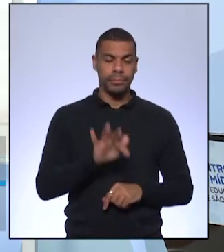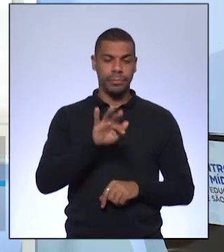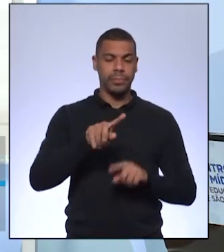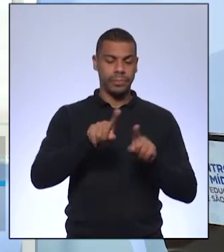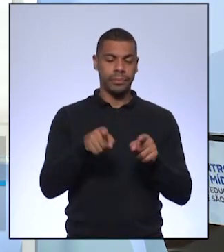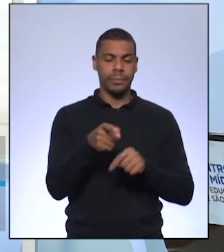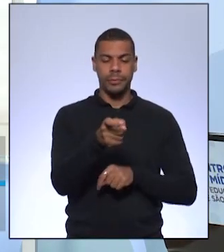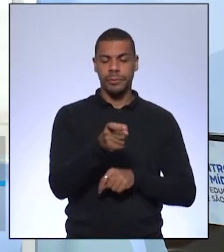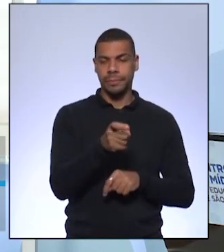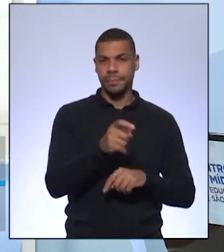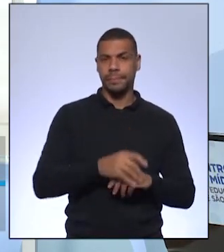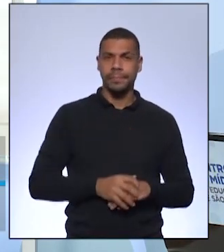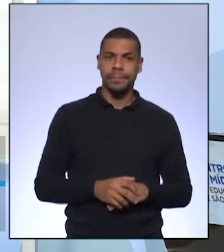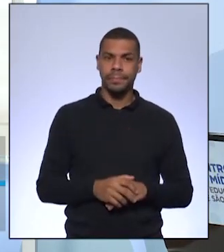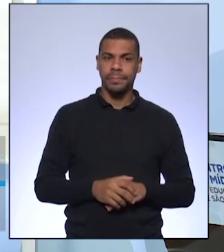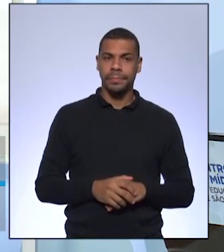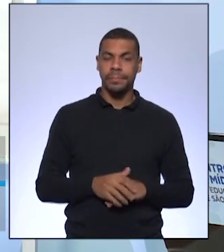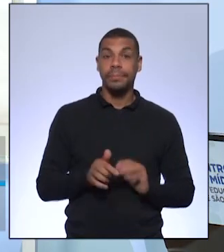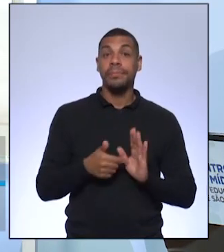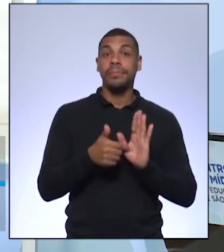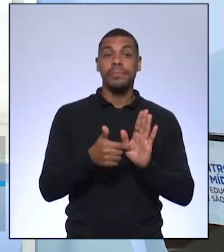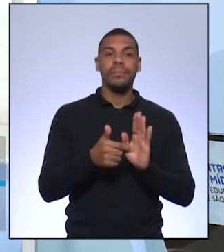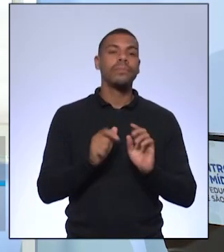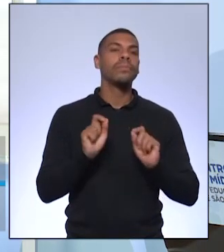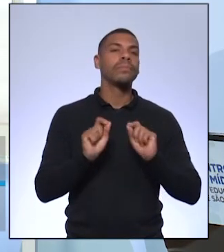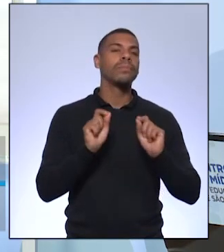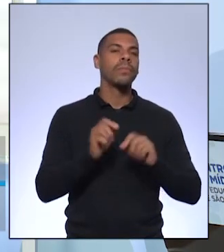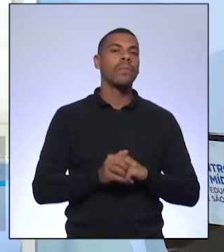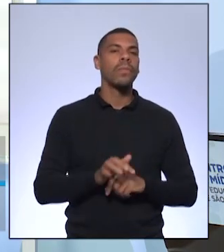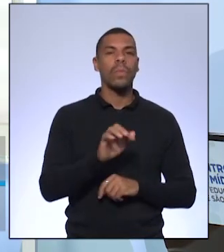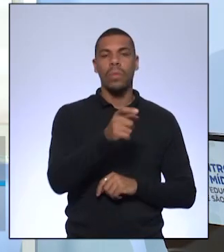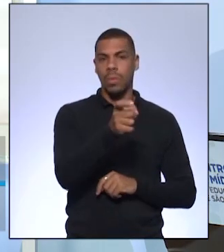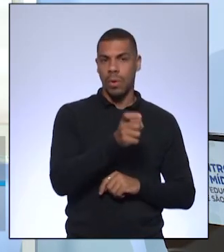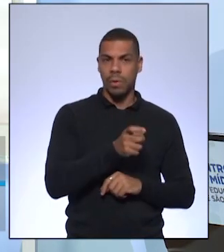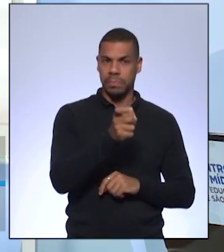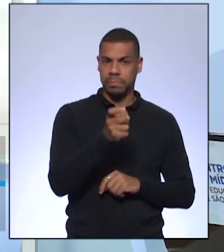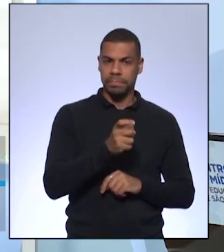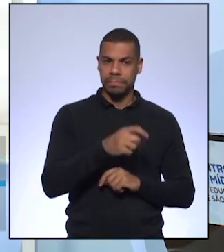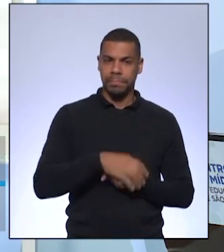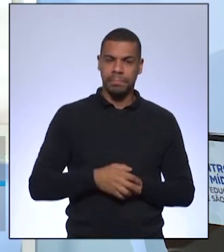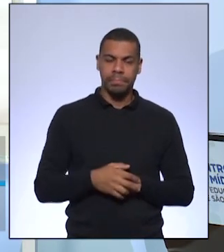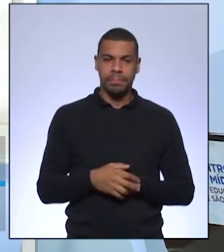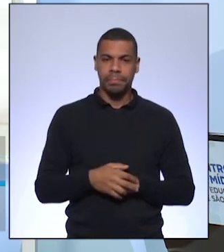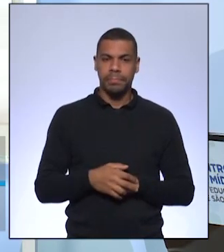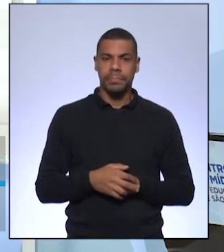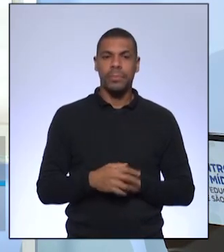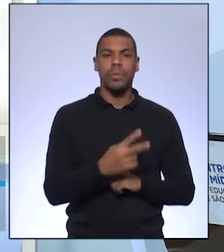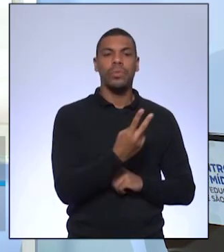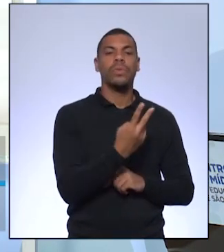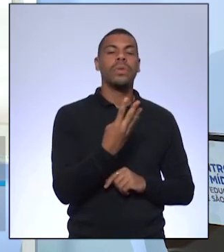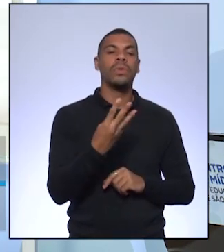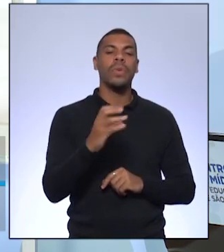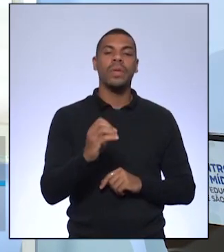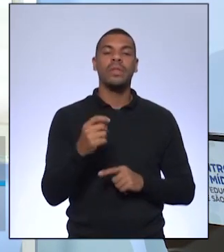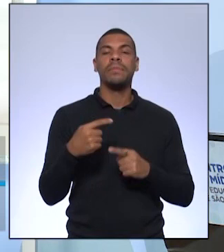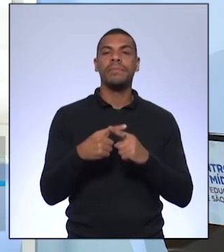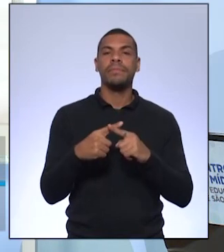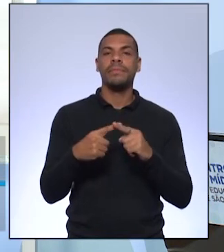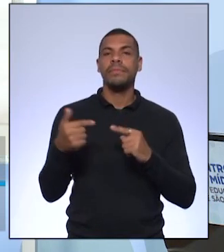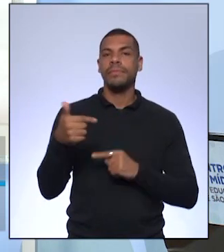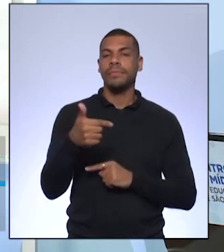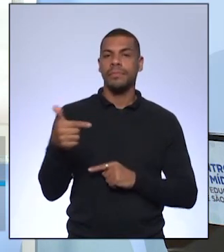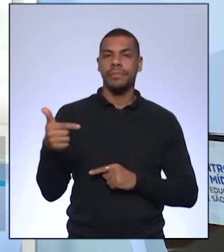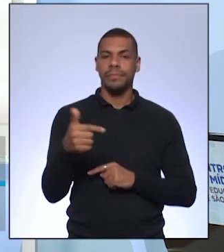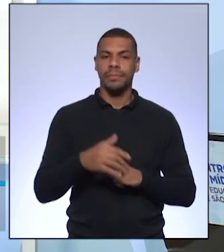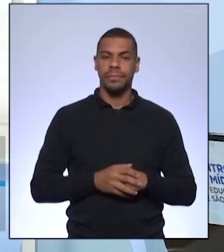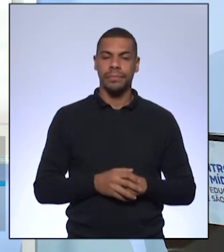outra nomenclatura. Mas no caso aqui a gente está usando o x, é só fazer a substituição e aí chegamos à